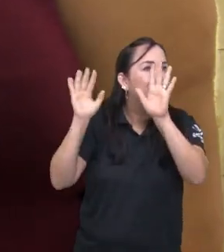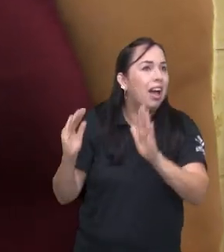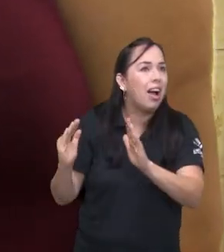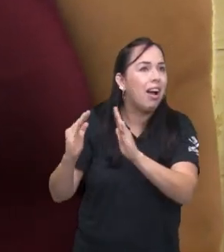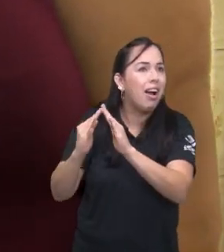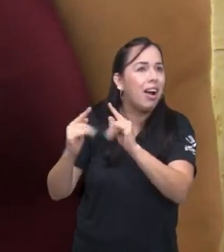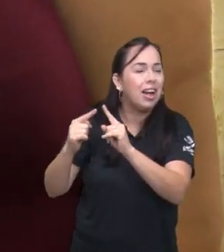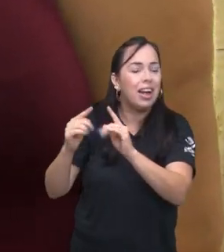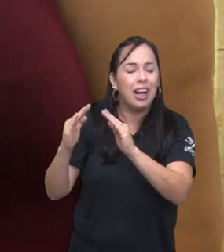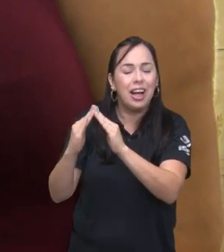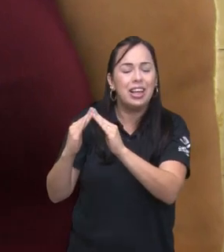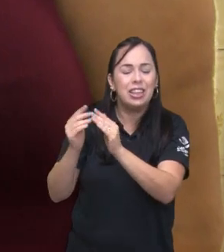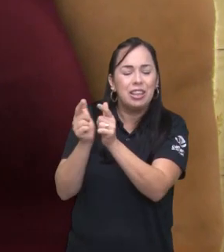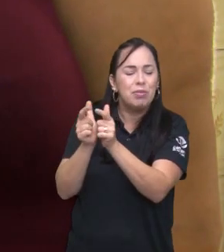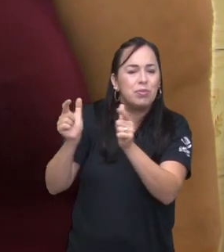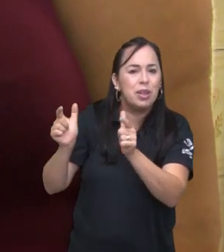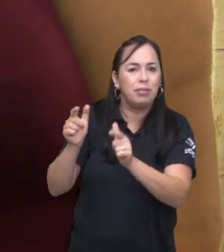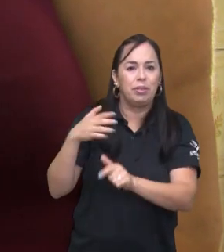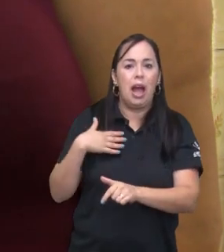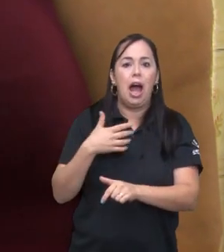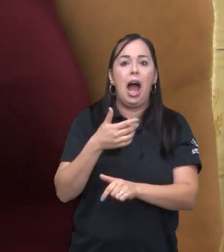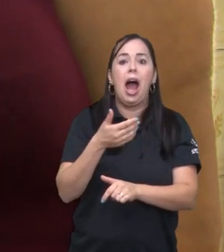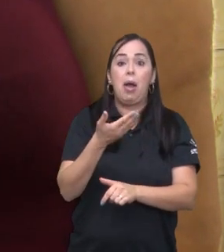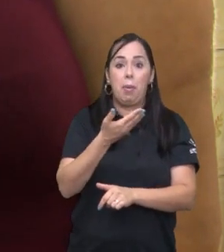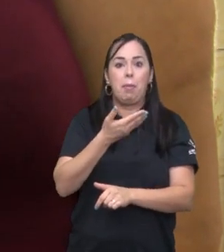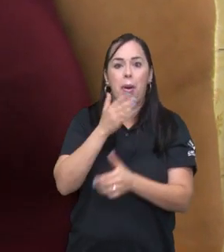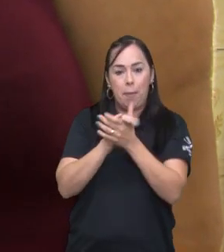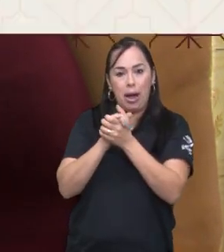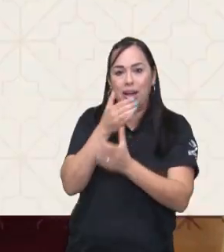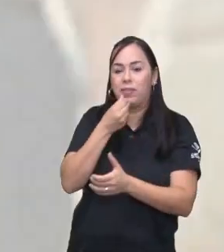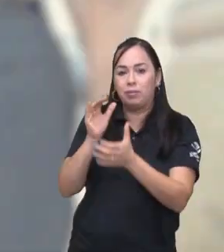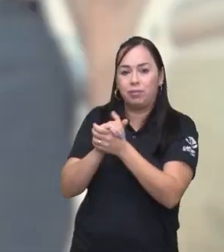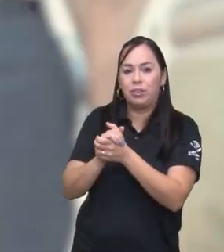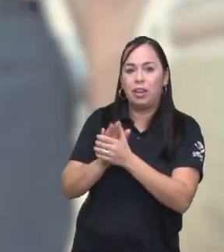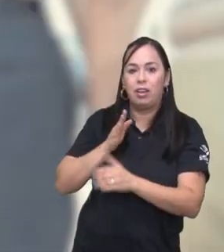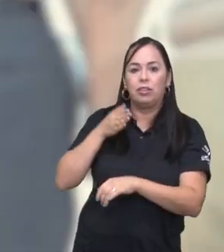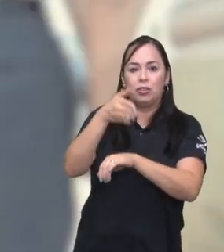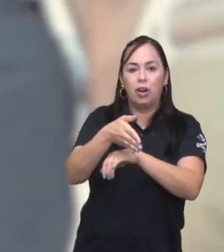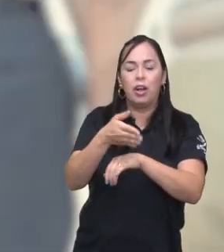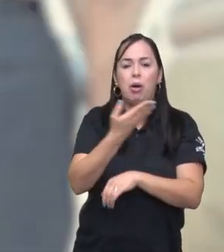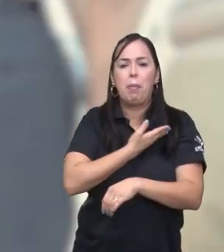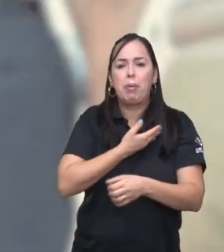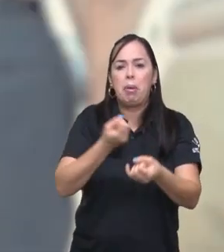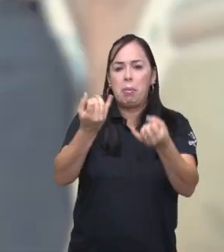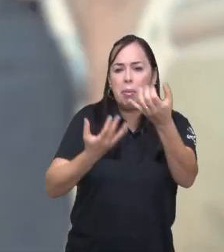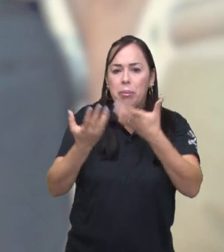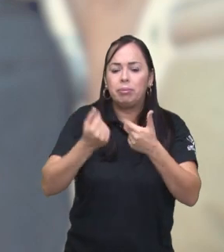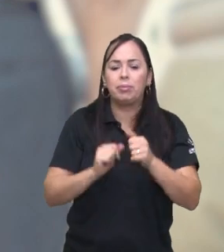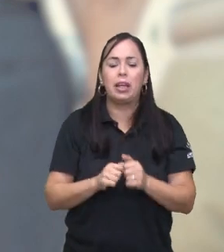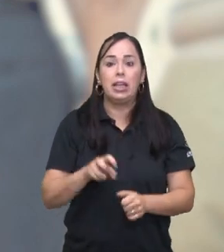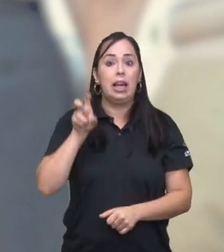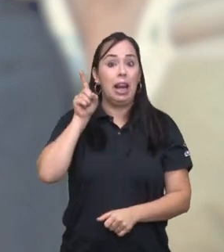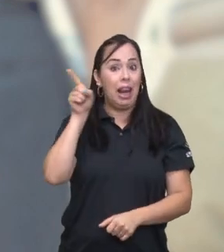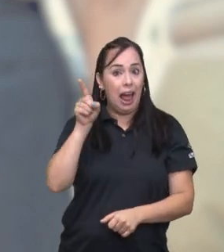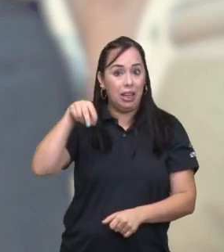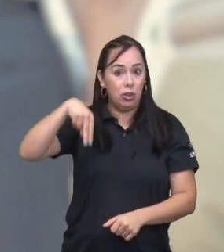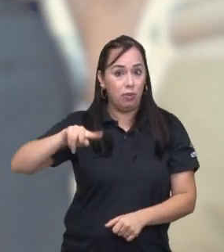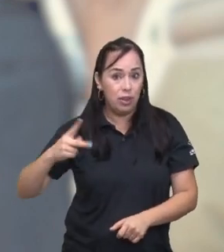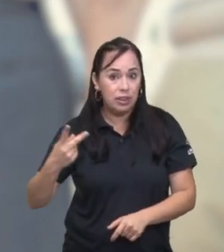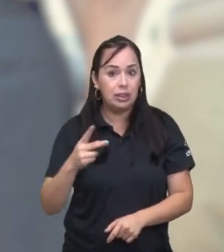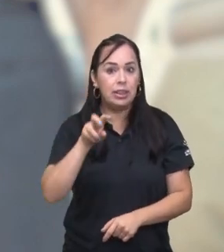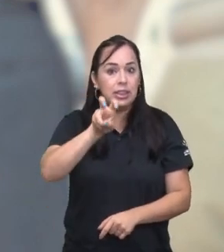Quando vai um dia, meu marido no bar, os colegas falaram assim, ah, tem um bairro novo lá, tem 5 terrenos para vender, os